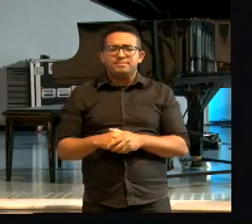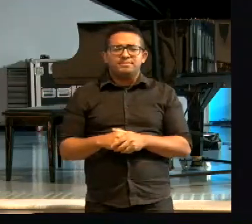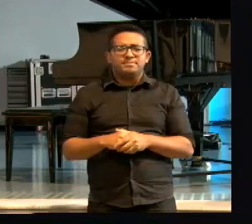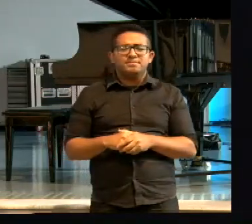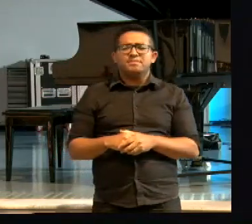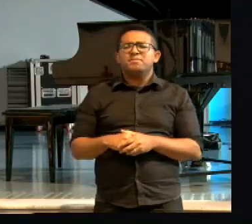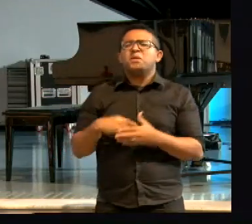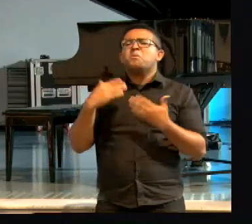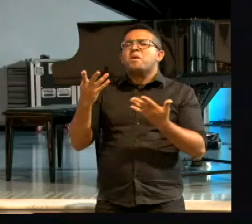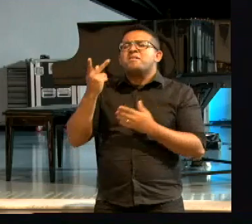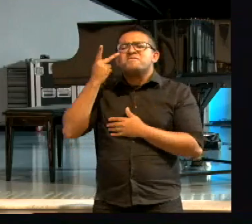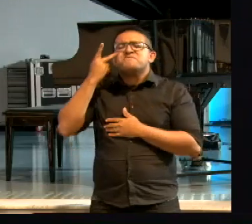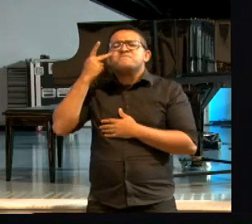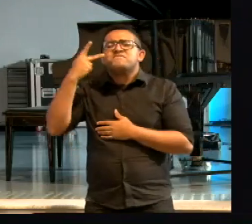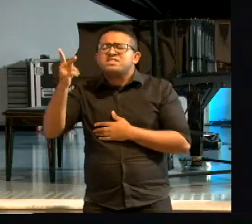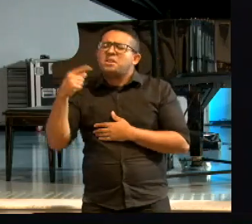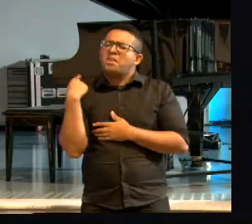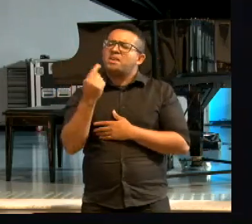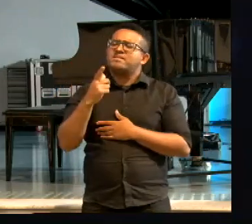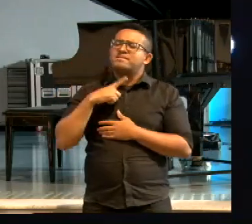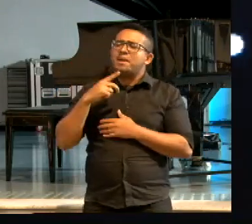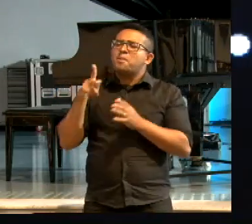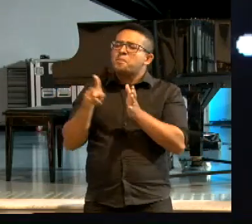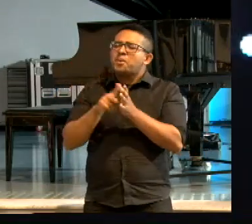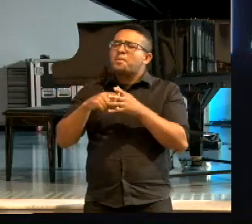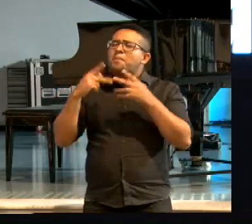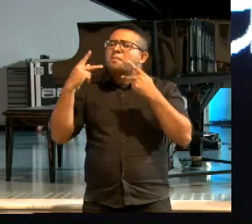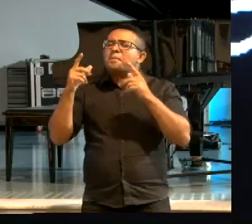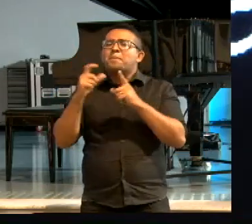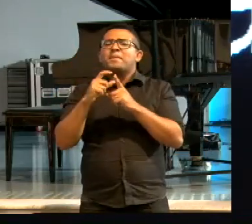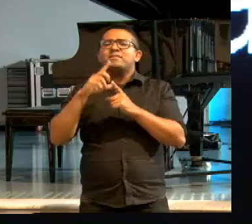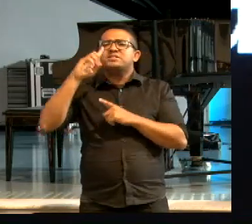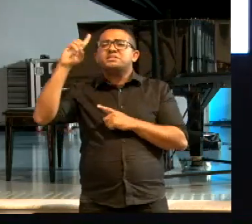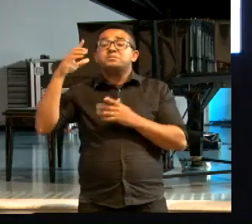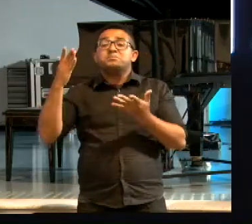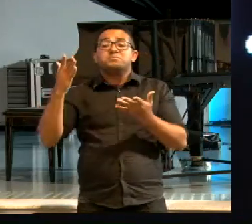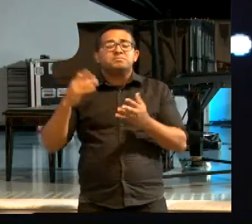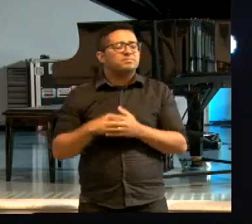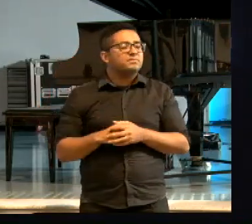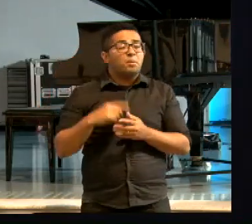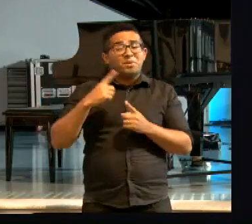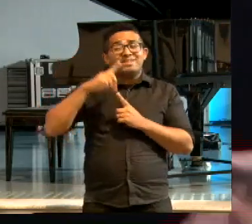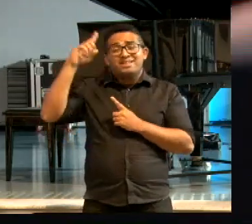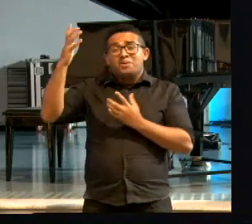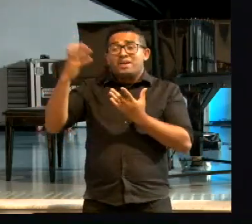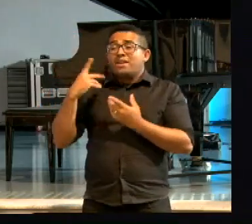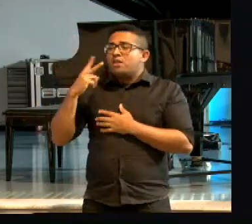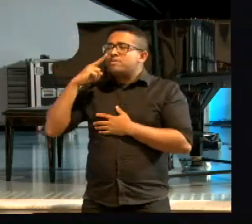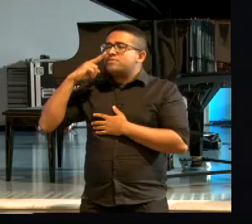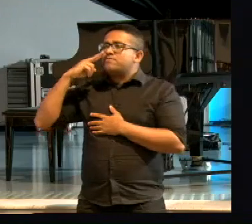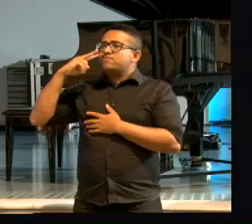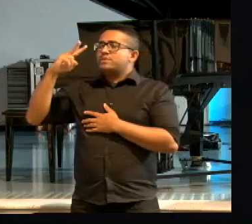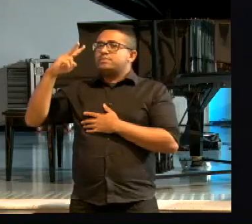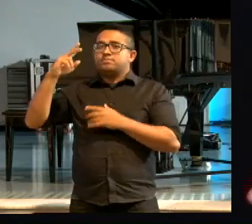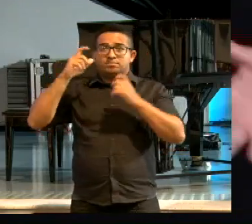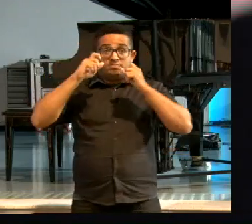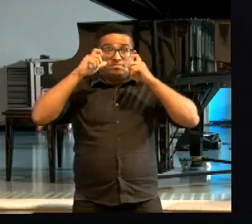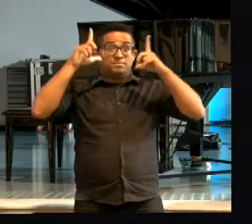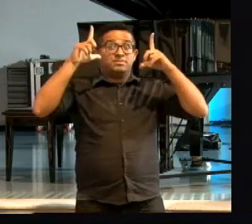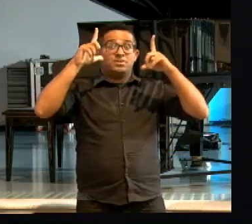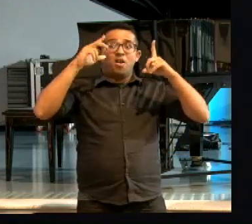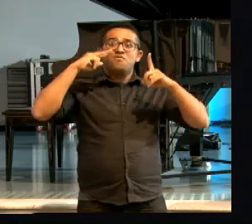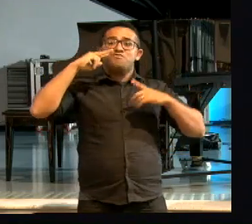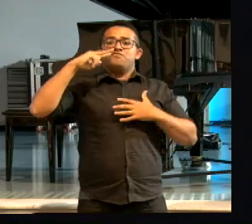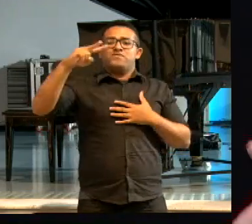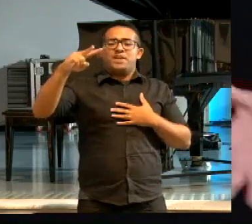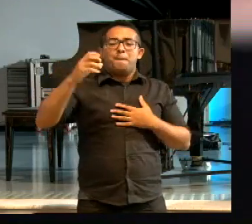o tipo de visão que nós temos do Evangelho. Porque enquanto Deus espera que a gente tenha a visão macro, a macrovisão nos levando a